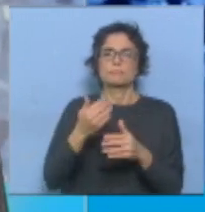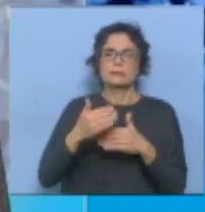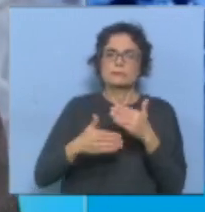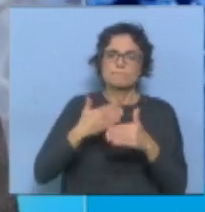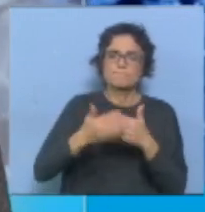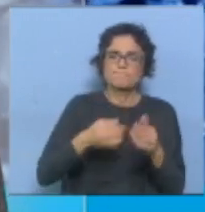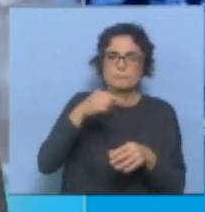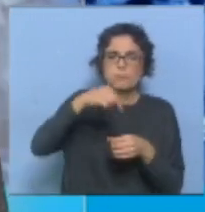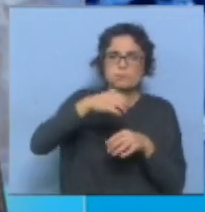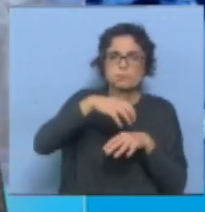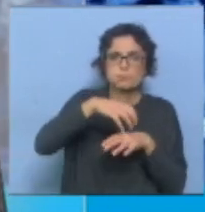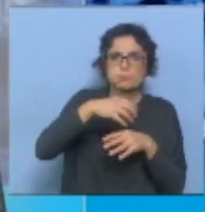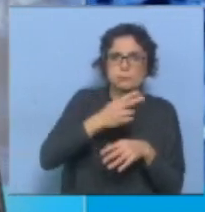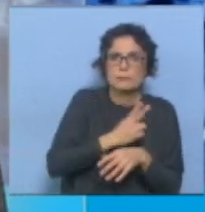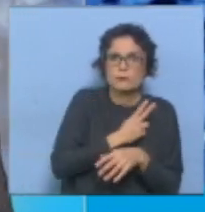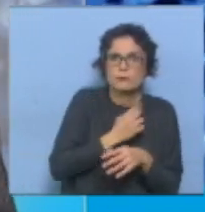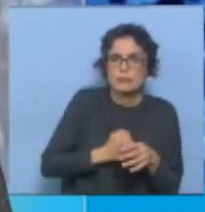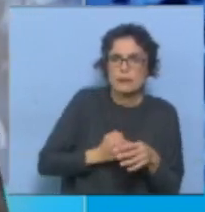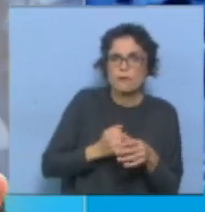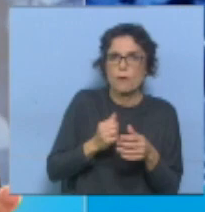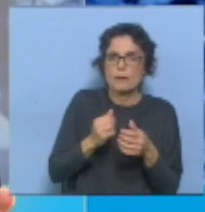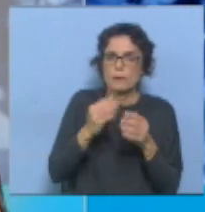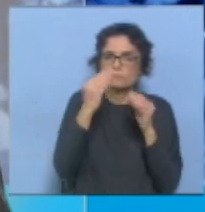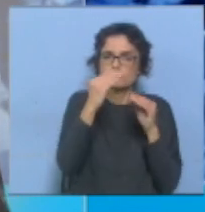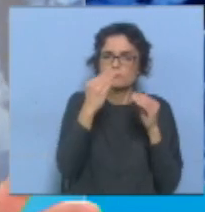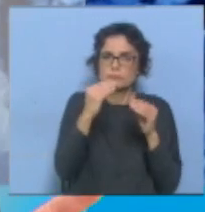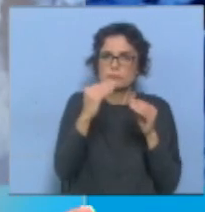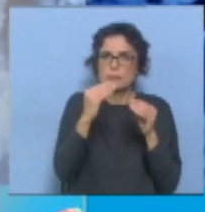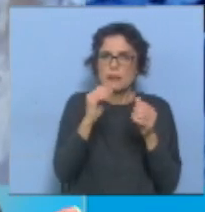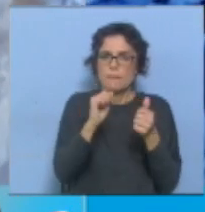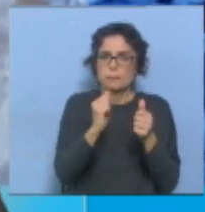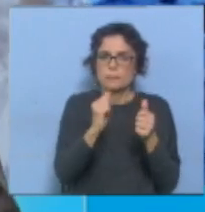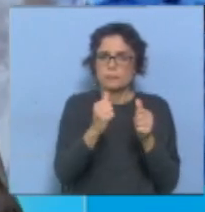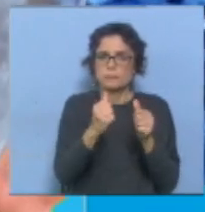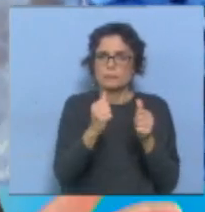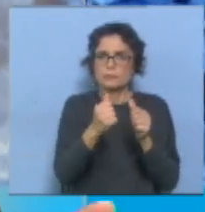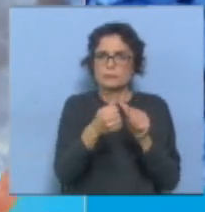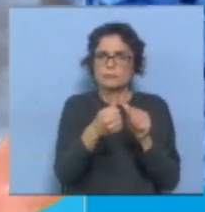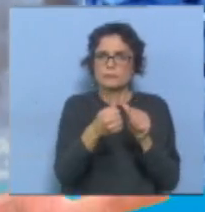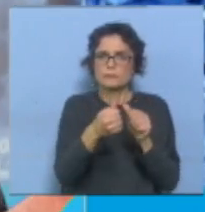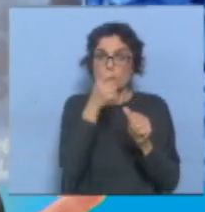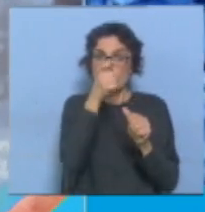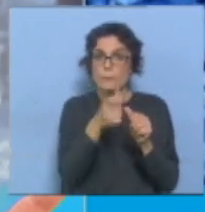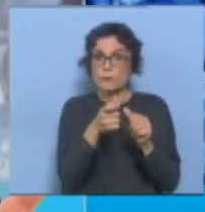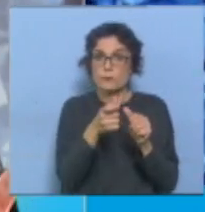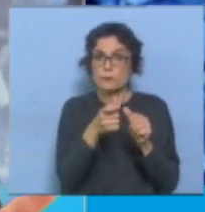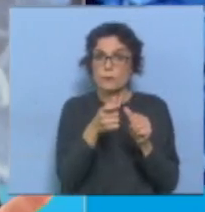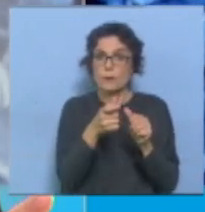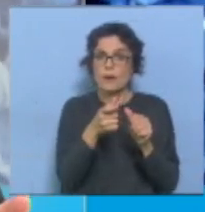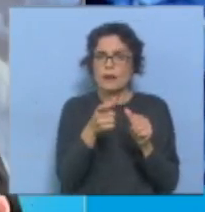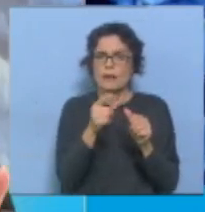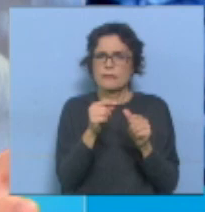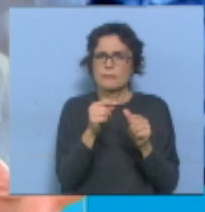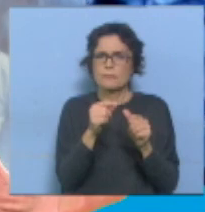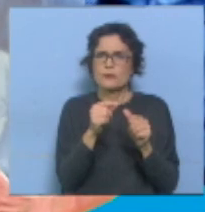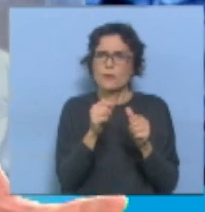E a Católica tem esse poder de formatar não apenas um sujeito, mas também formatar ou dar um